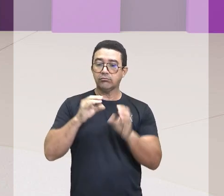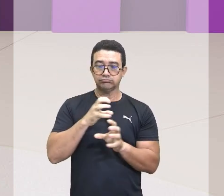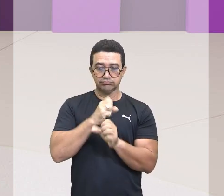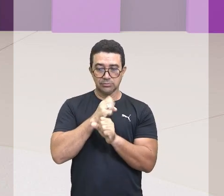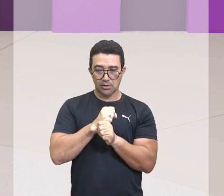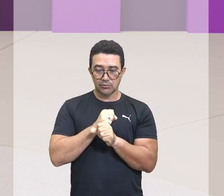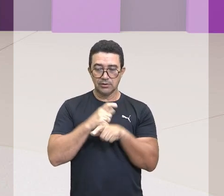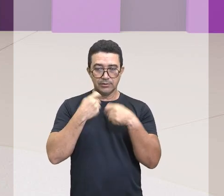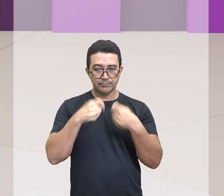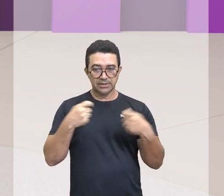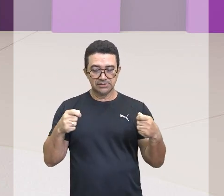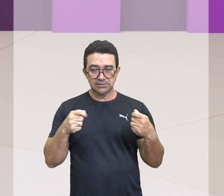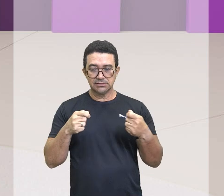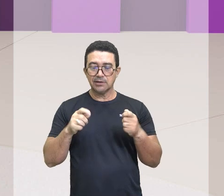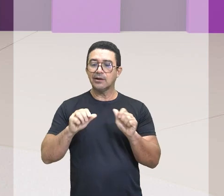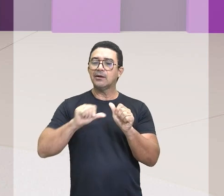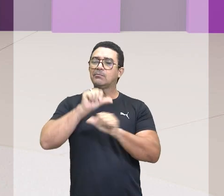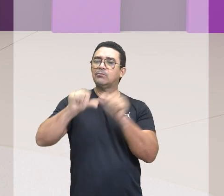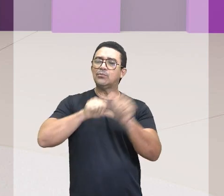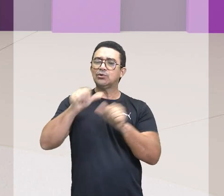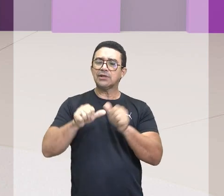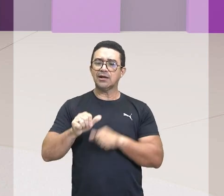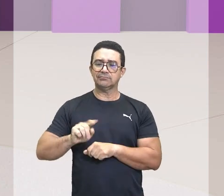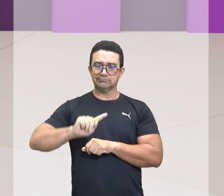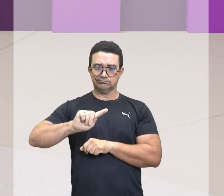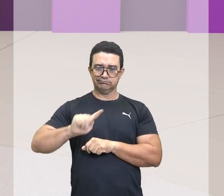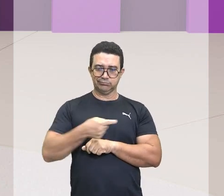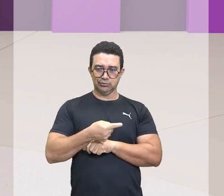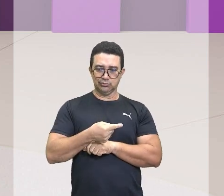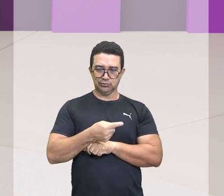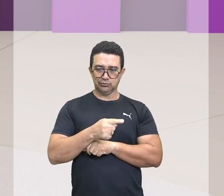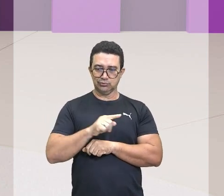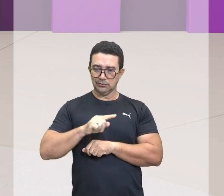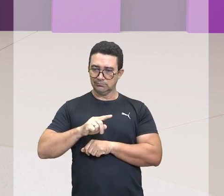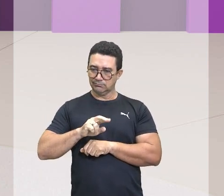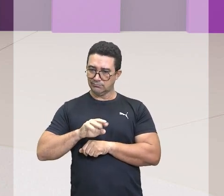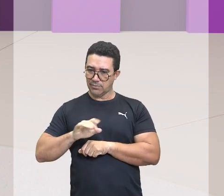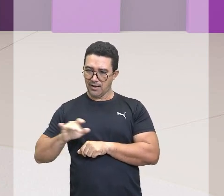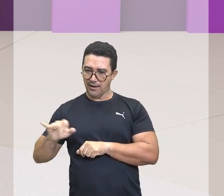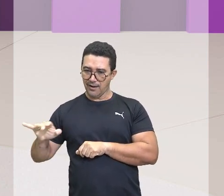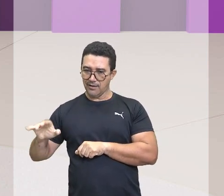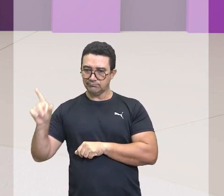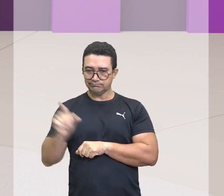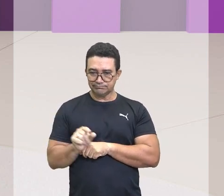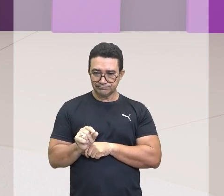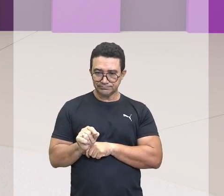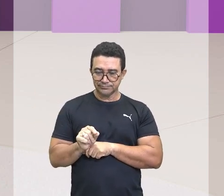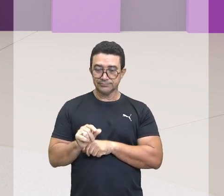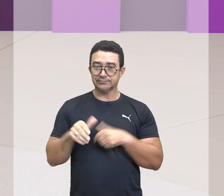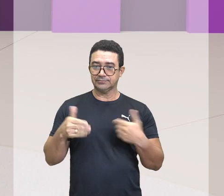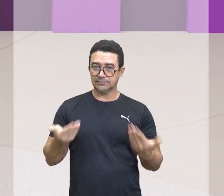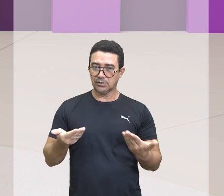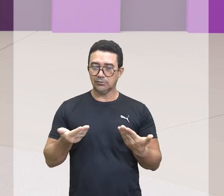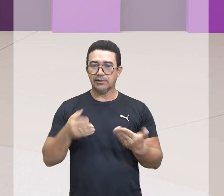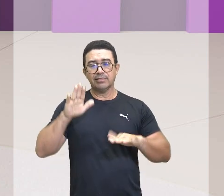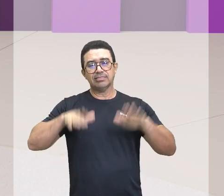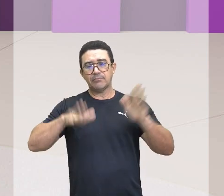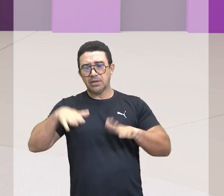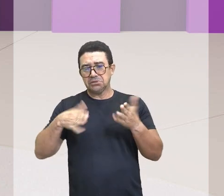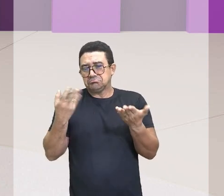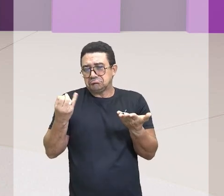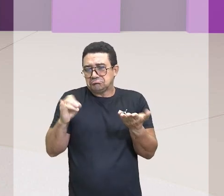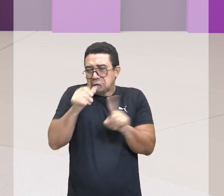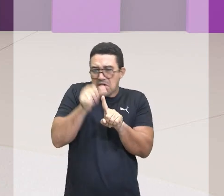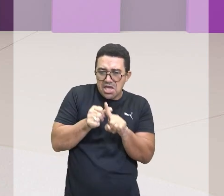você vai passar para decimal, nós já iremos aprender. E o tempo, que é o período. Quanto tempo? Em meses, depende do